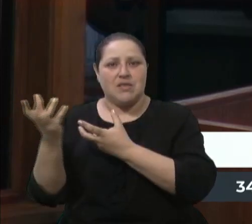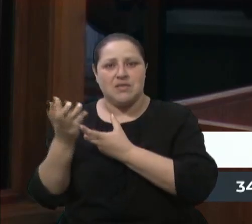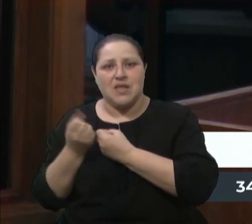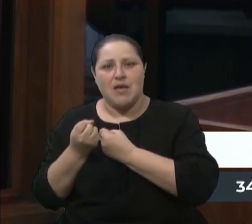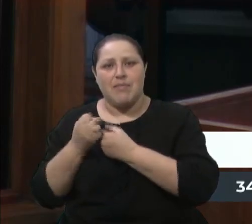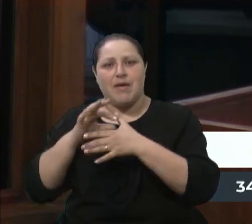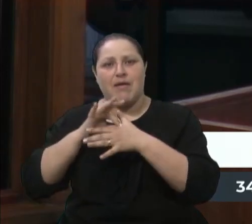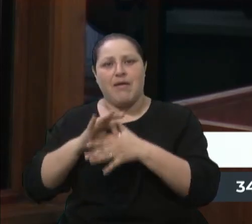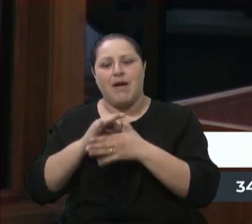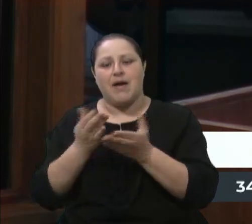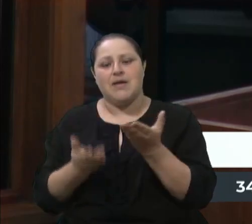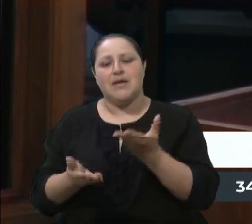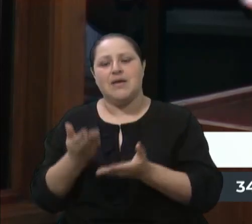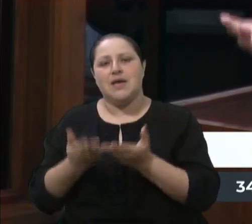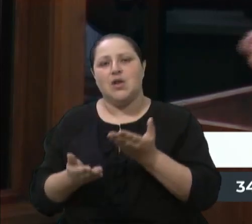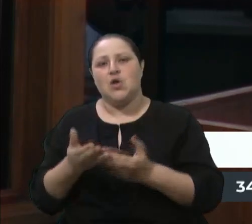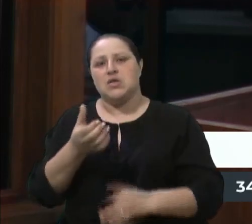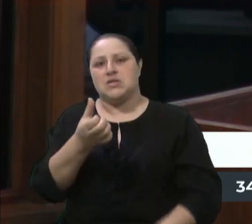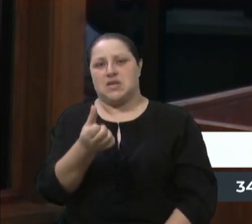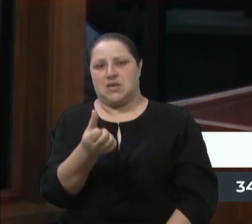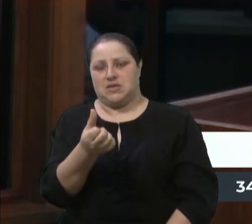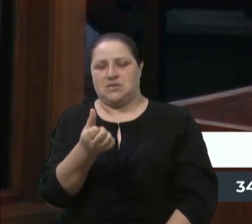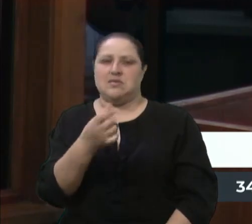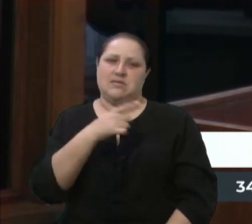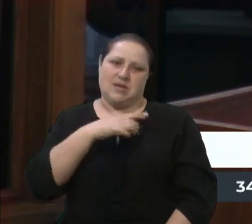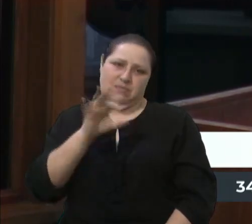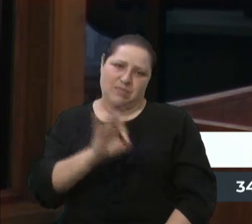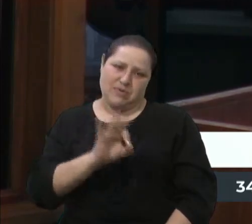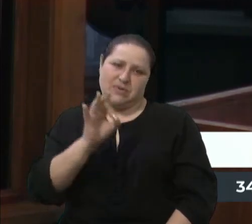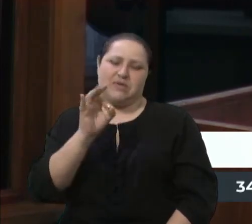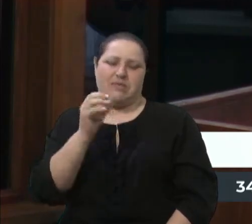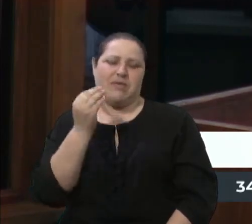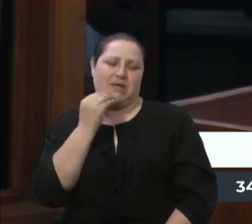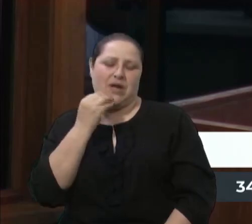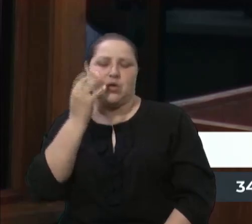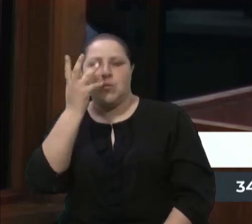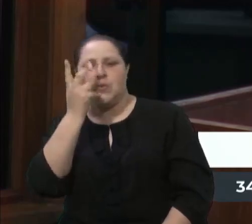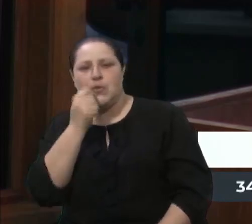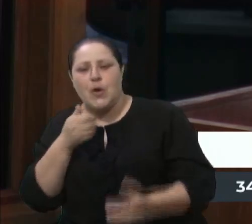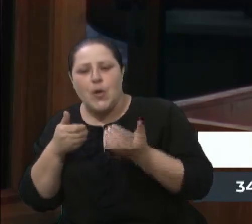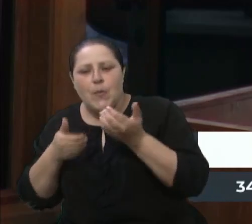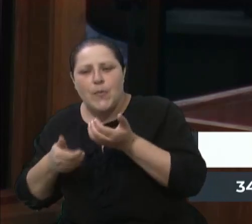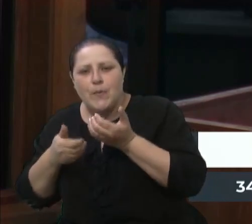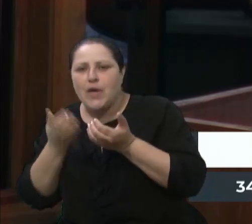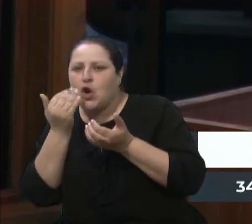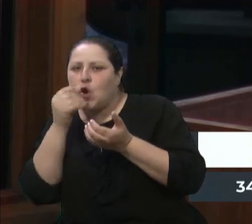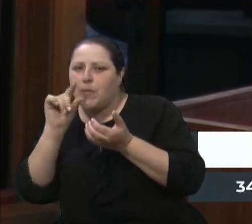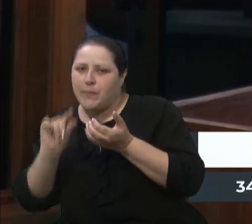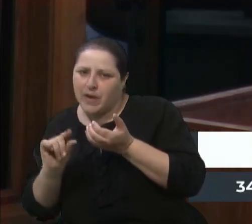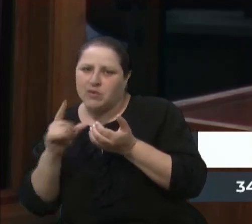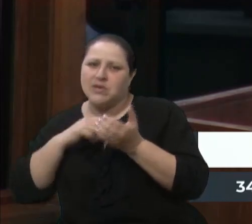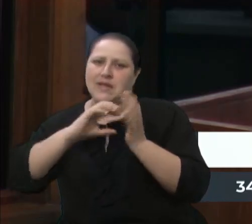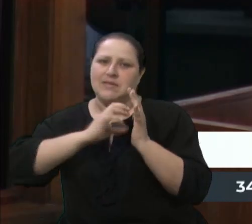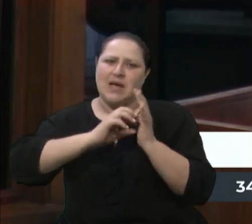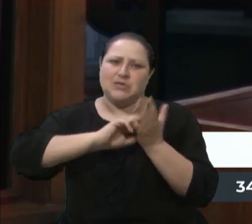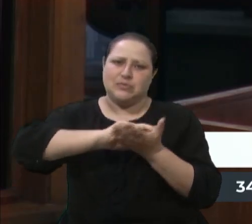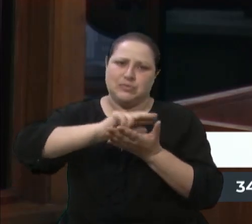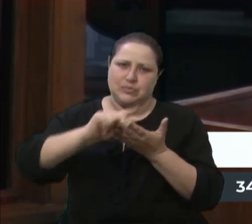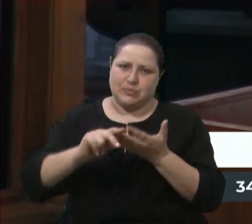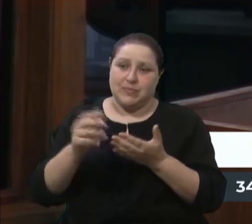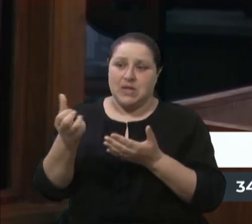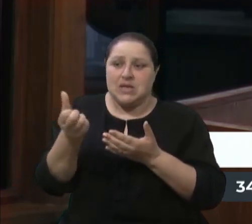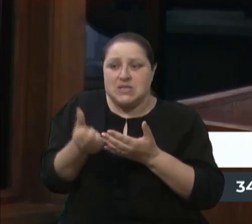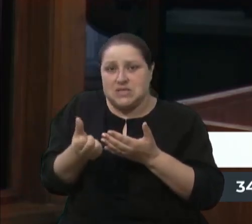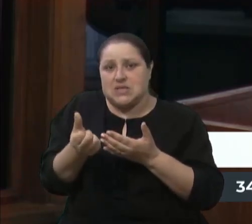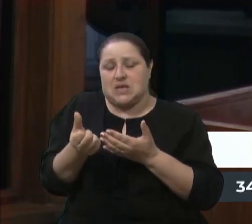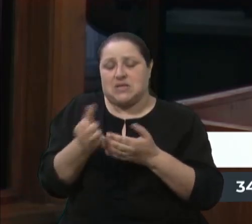carne. Aí tem uma proporção, logicamente, que os bebês comem menos, né? Enfim, né, tem uma série de dados. Vinham 6 quilos de carne para um